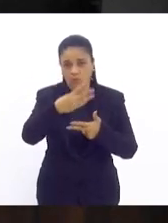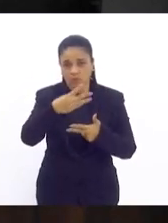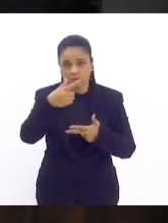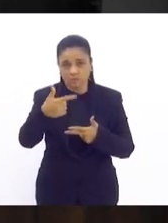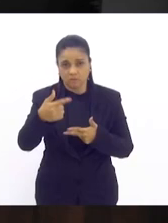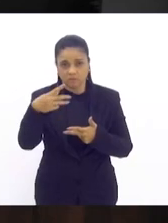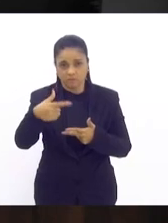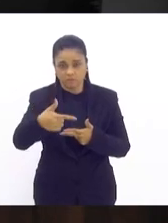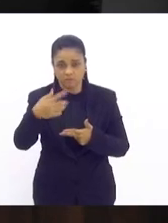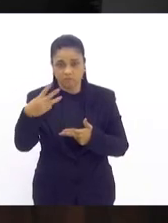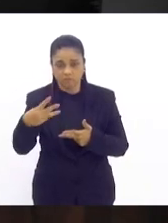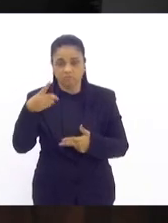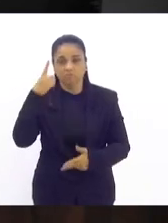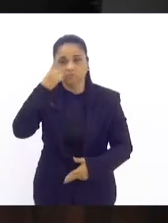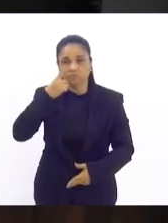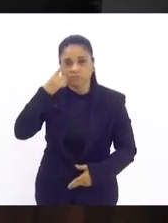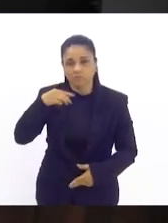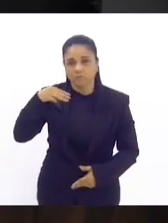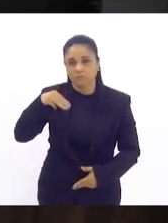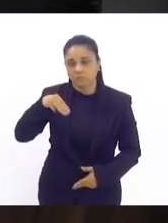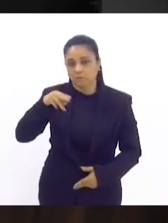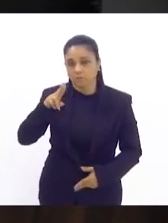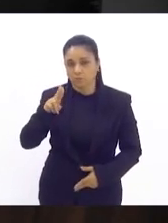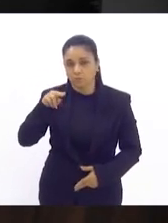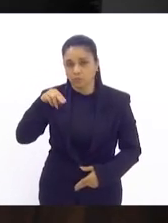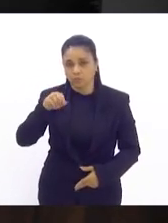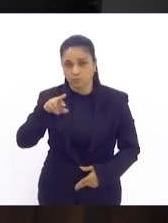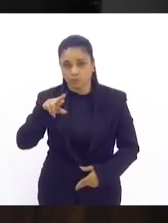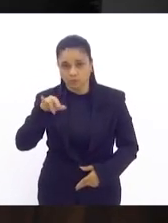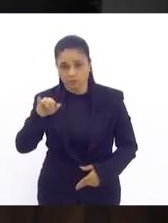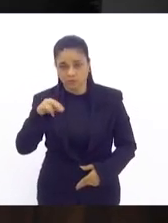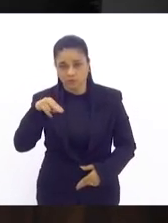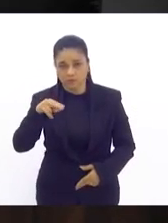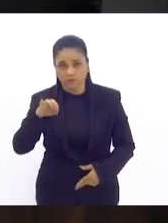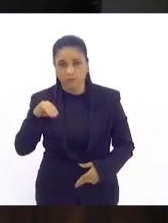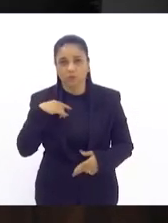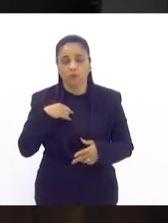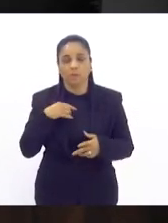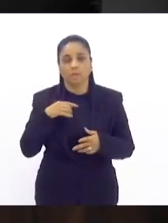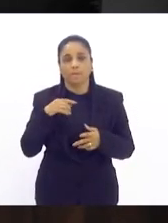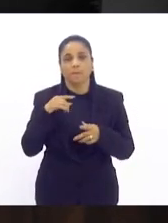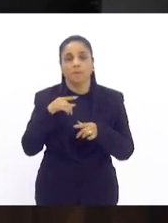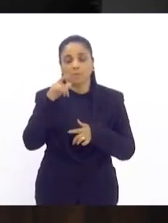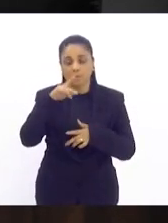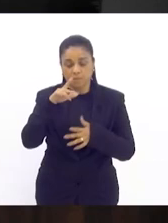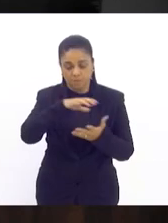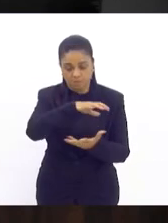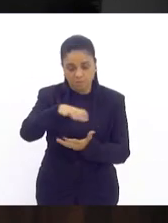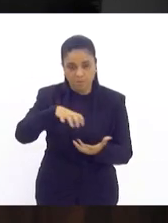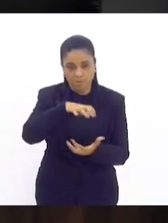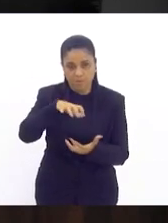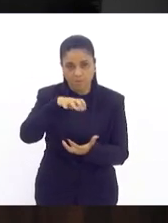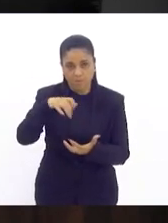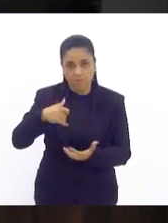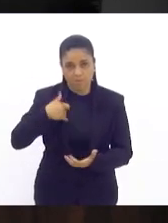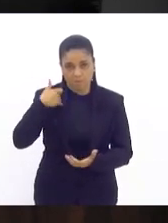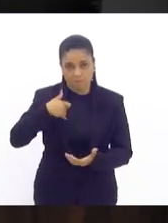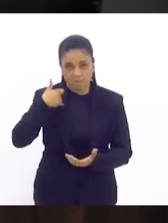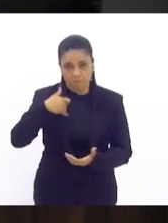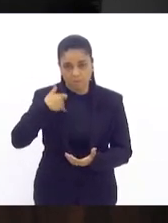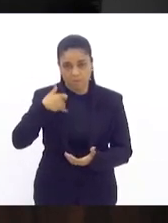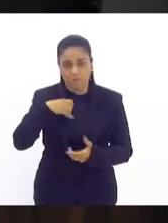autoria deputado munir Neto que dispõe sobre a criação do Programa Patrulha da pessoa idosa no âmbito do Estado do Rio de Janeiro